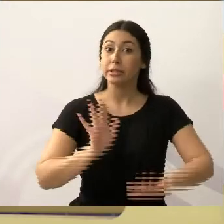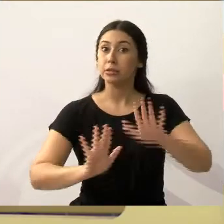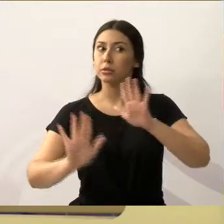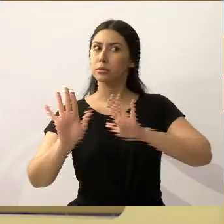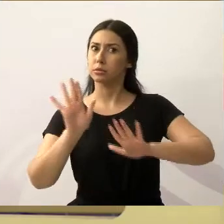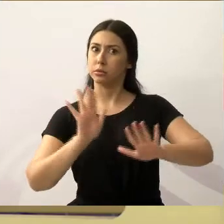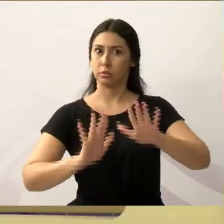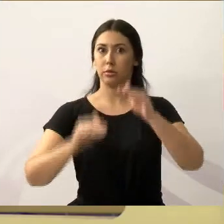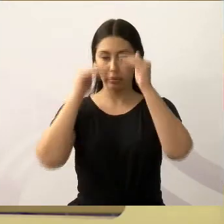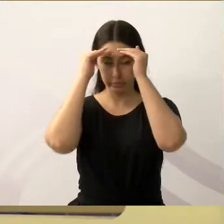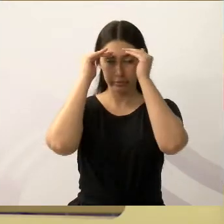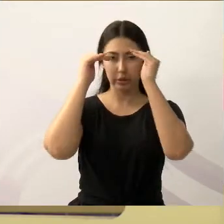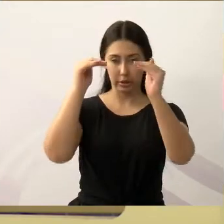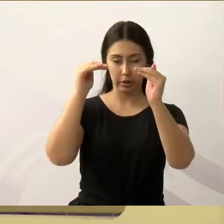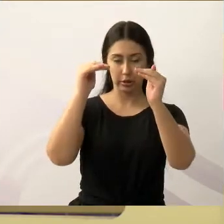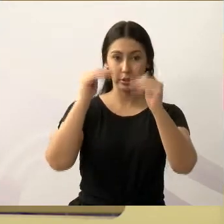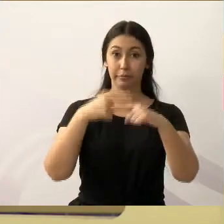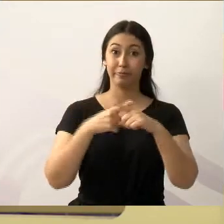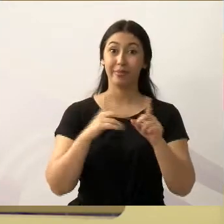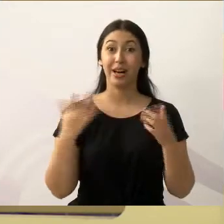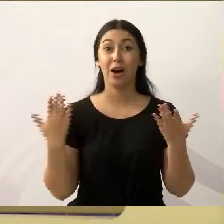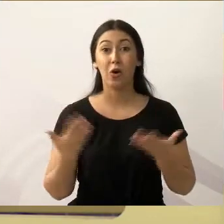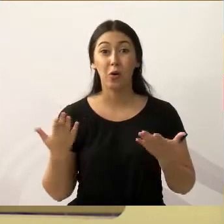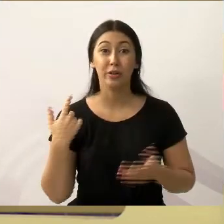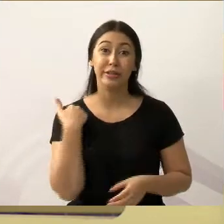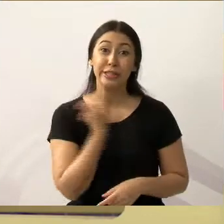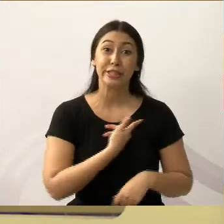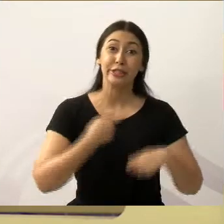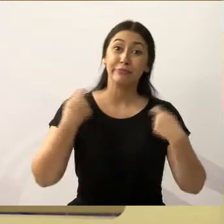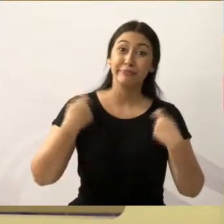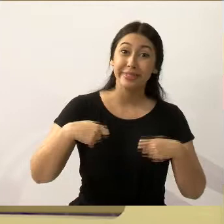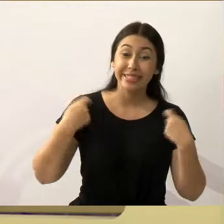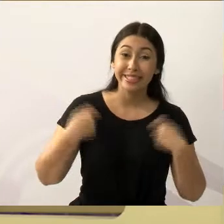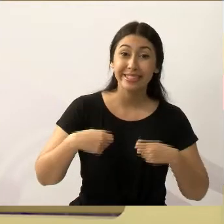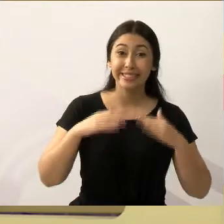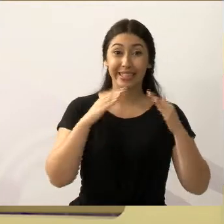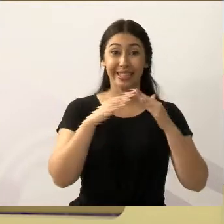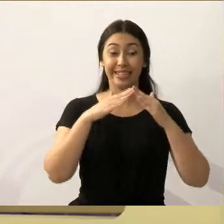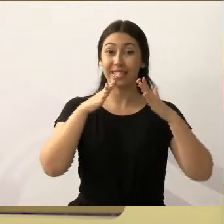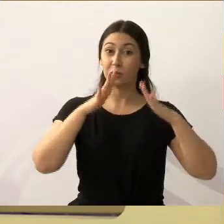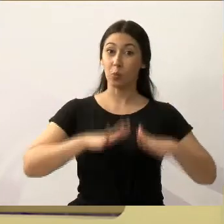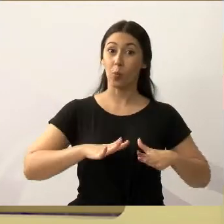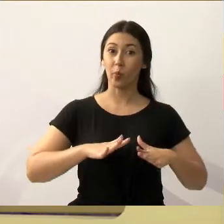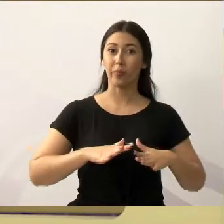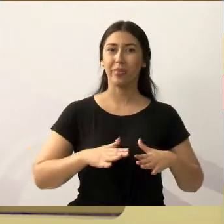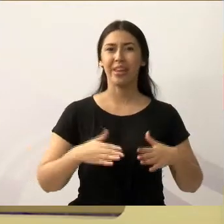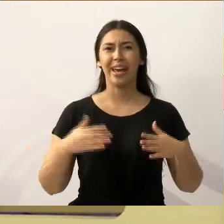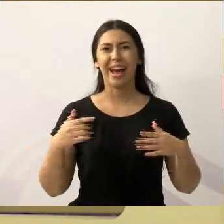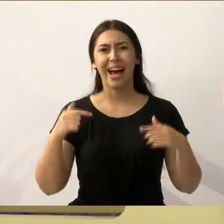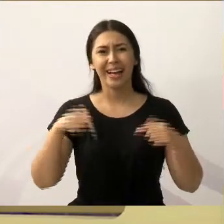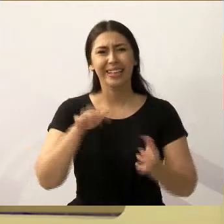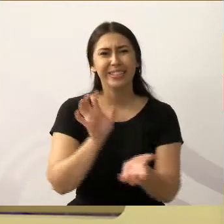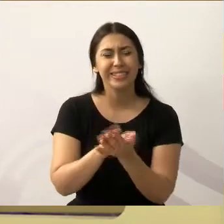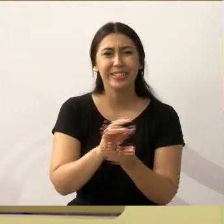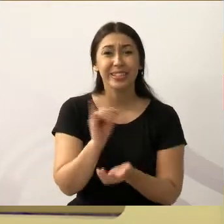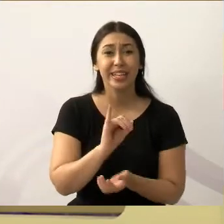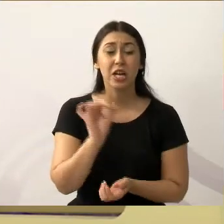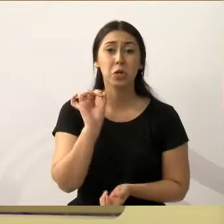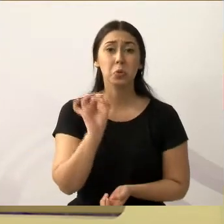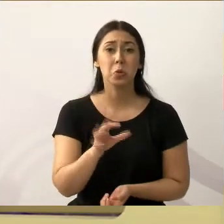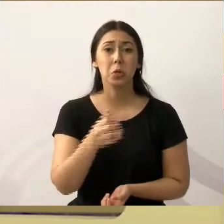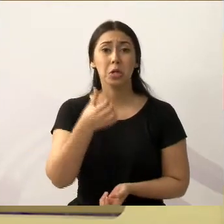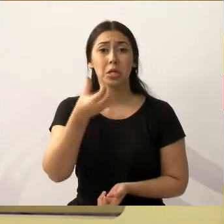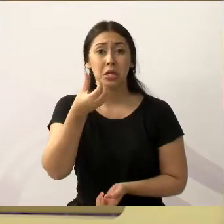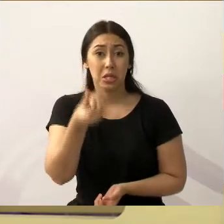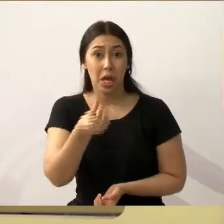orientação técnica, mas hoje a nossa única medida, e graças a Deus, o Jacareí, a gente só teve hoje, até agora, 6 pessoas confirmadas e essas